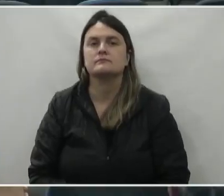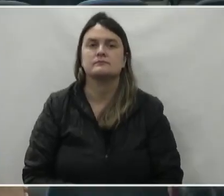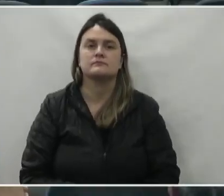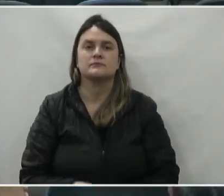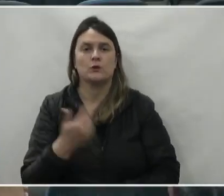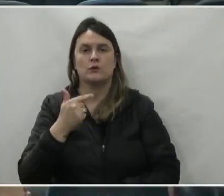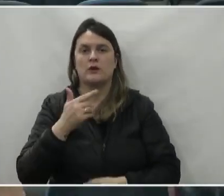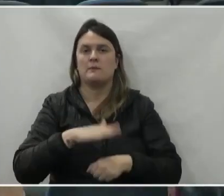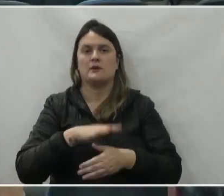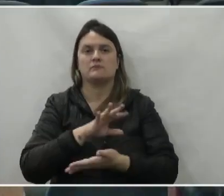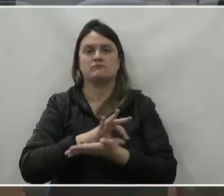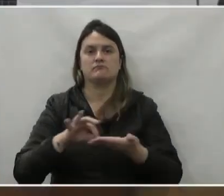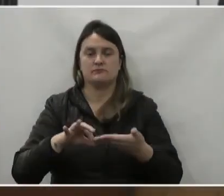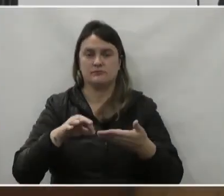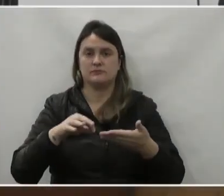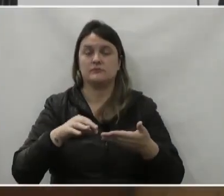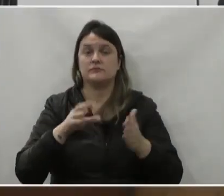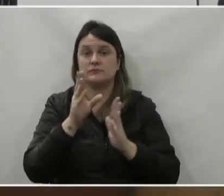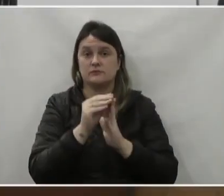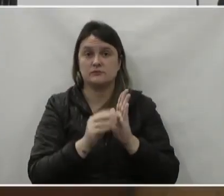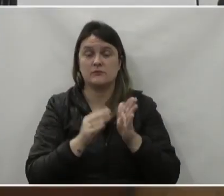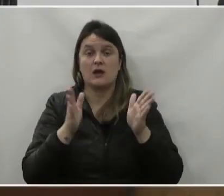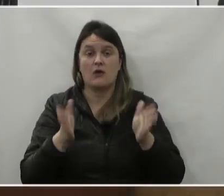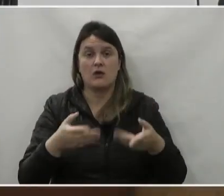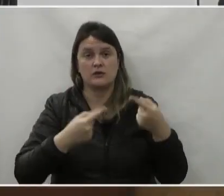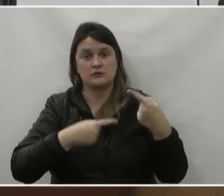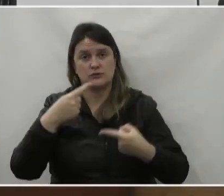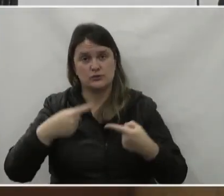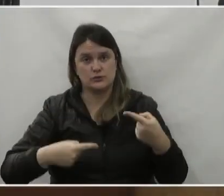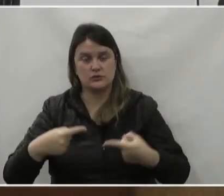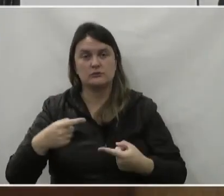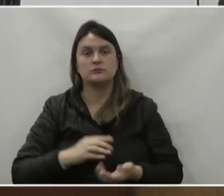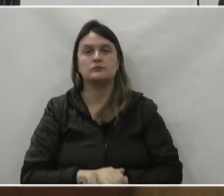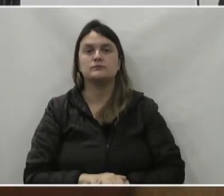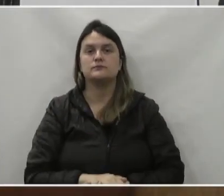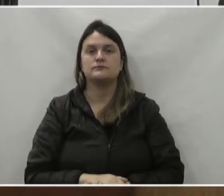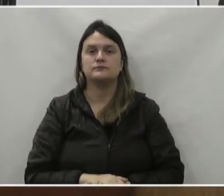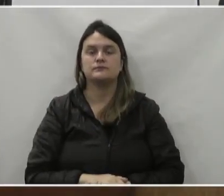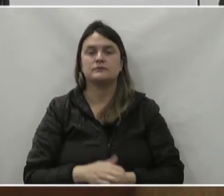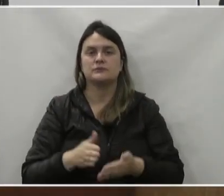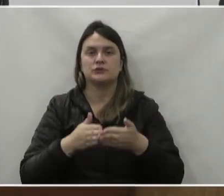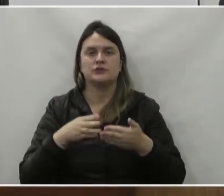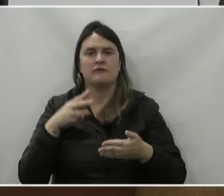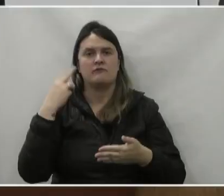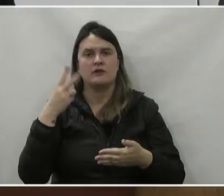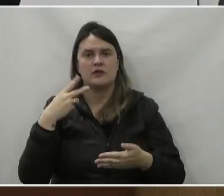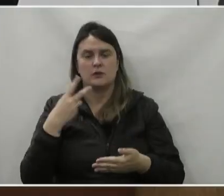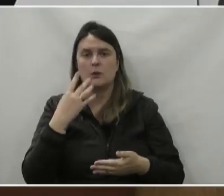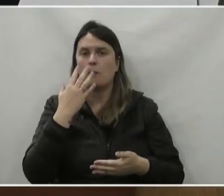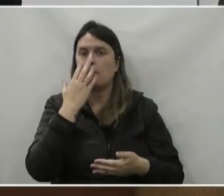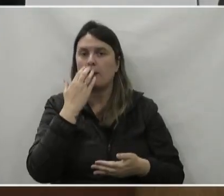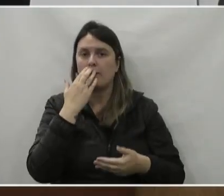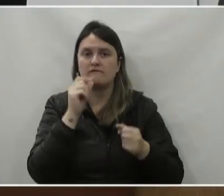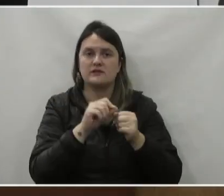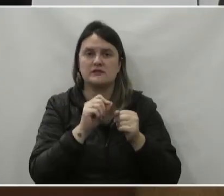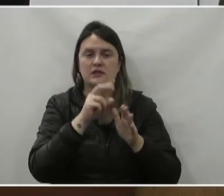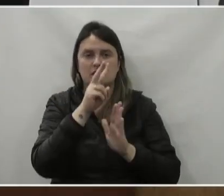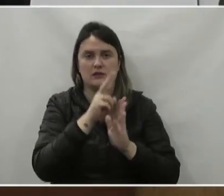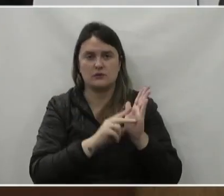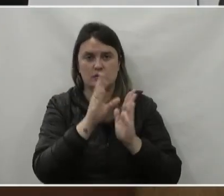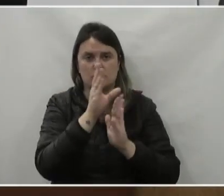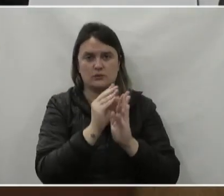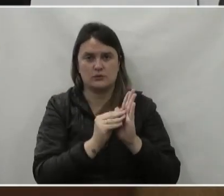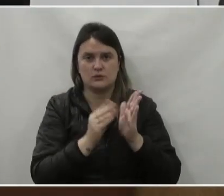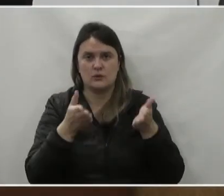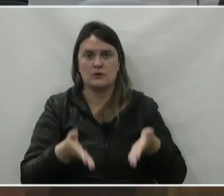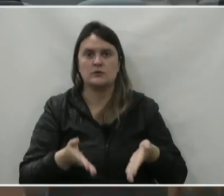Não havendo mais inscrições para a tribuna, passamos imediatamente à ordem do dia. Solicito ao vereador Marcos Borracha Caos que faça a leitura dos